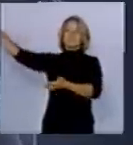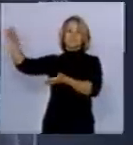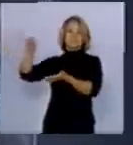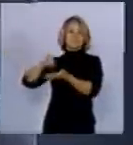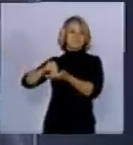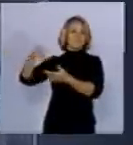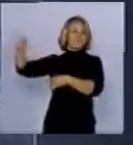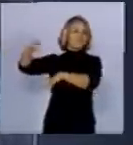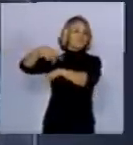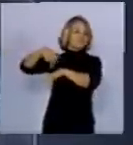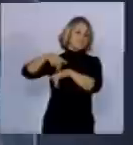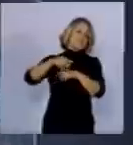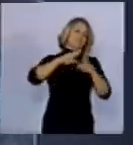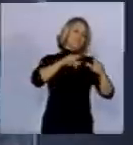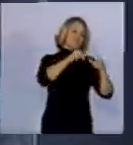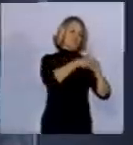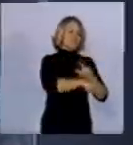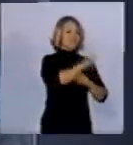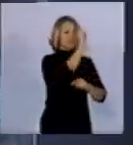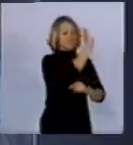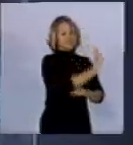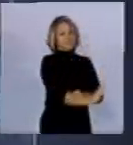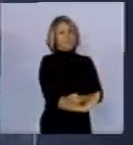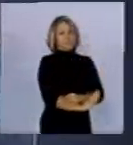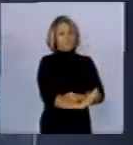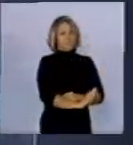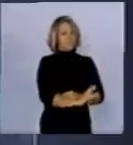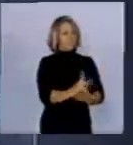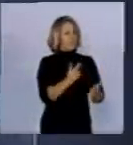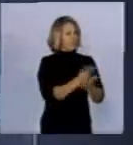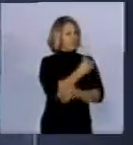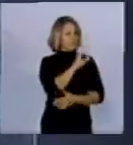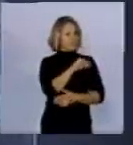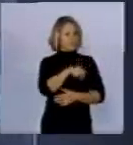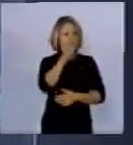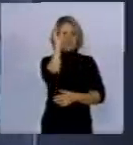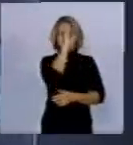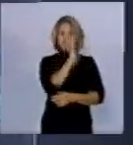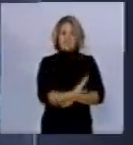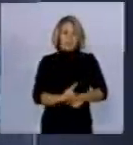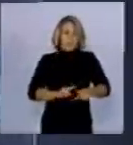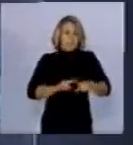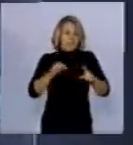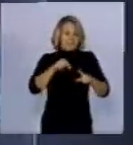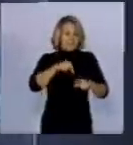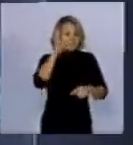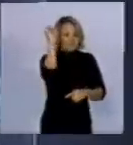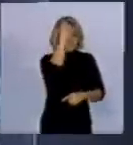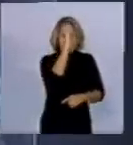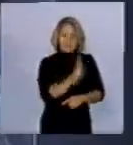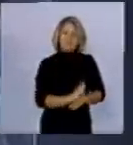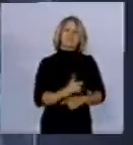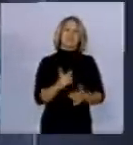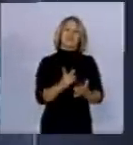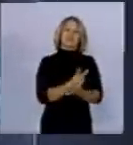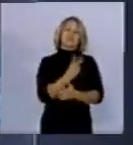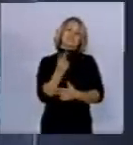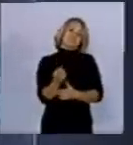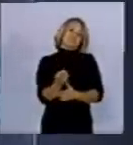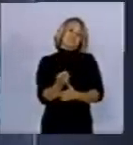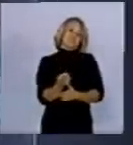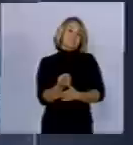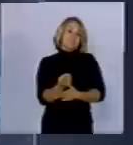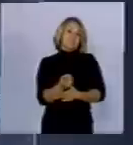alternativa à produção do conteúdo nacional isso não acontece só no Brasil mas no Brasil ele tem esse efeito tem causado